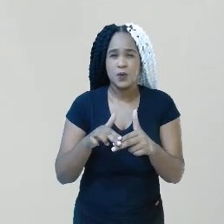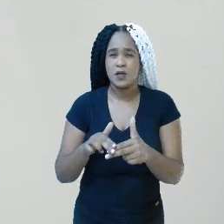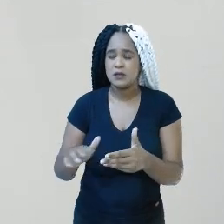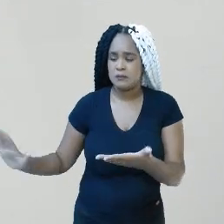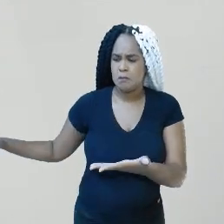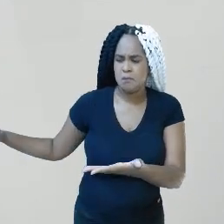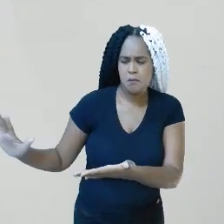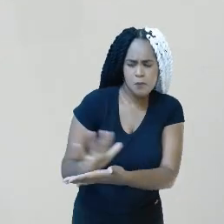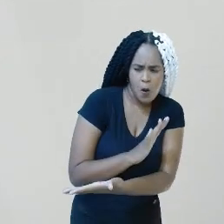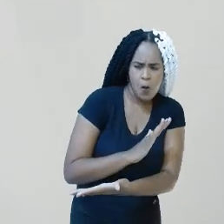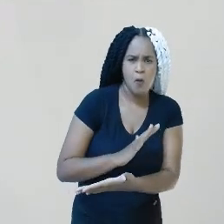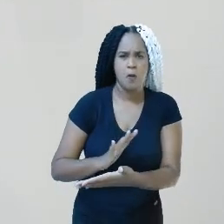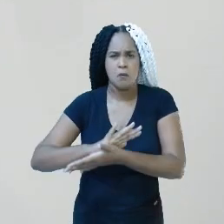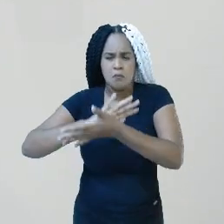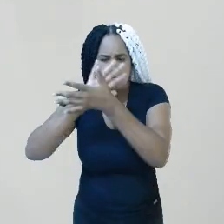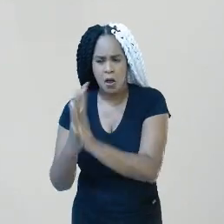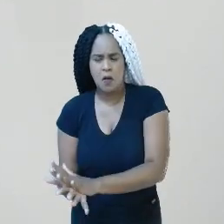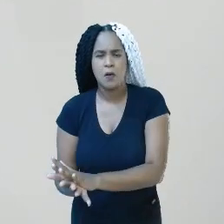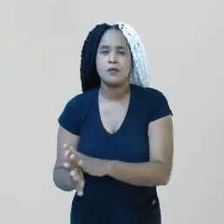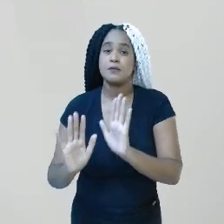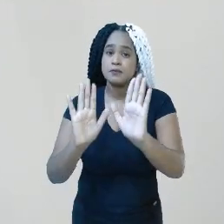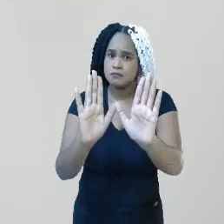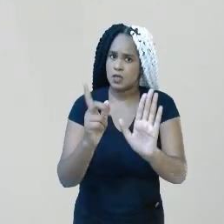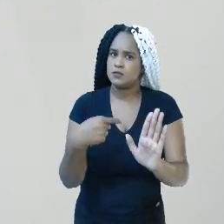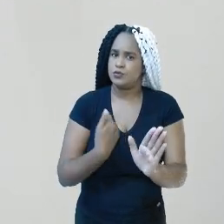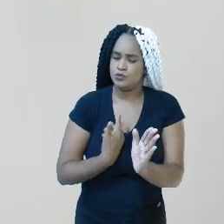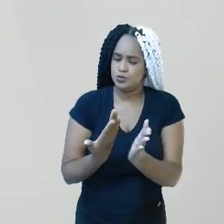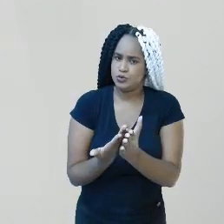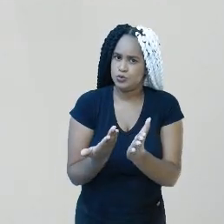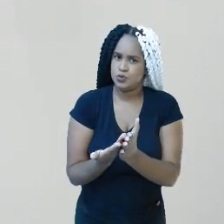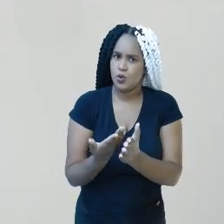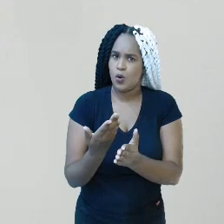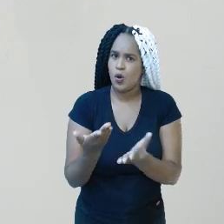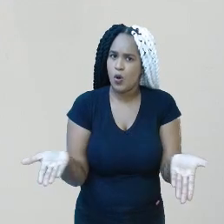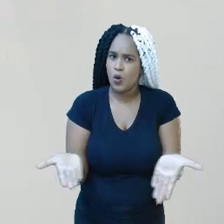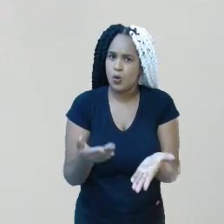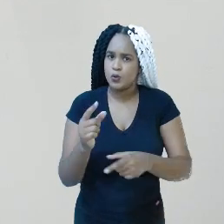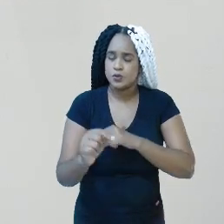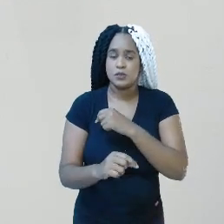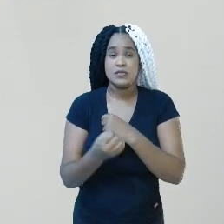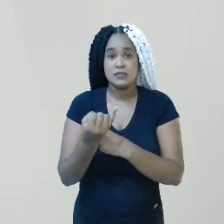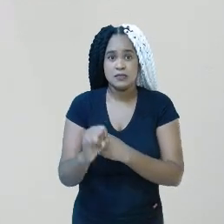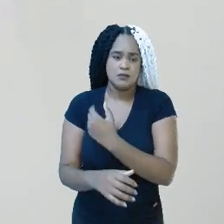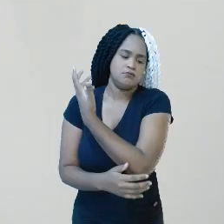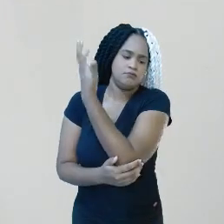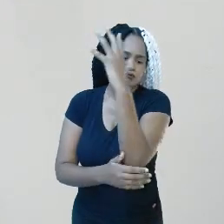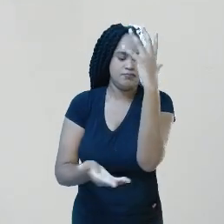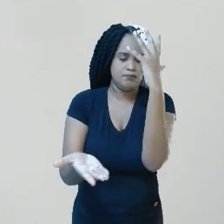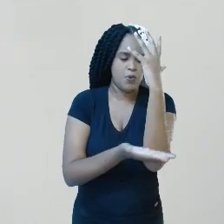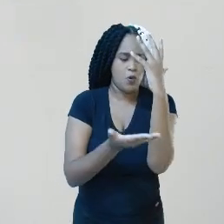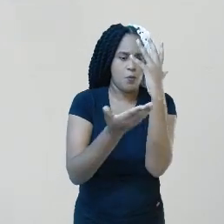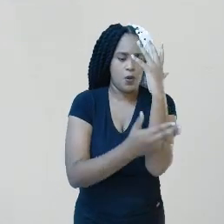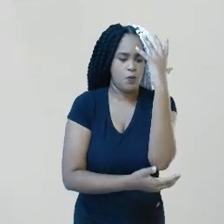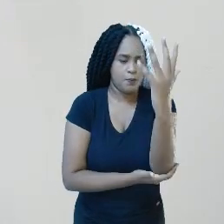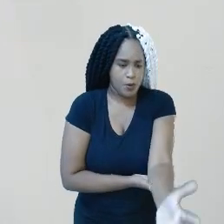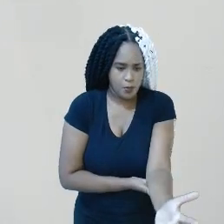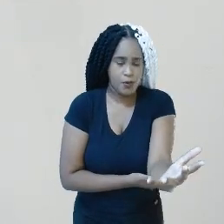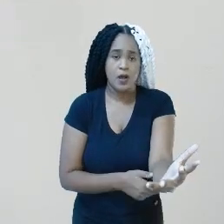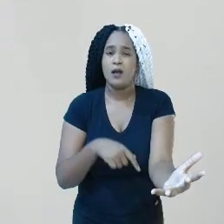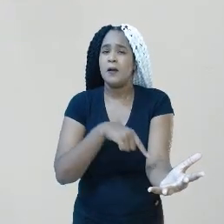com a natureza e a gente viu na nossa aula de hoje que se você destrói uma árvore, provavelmente você